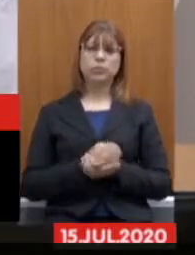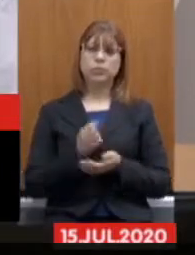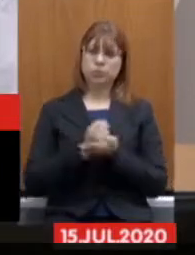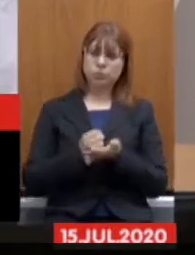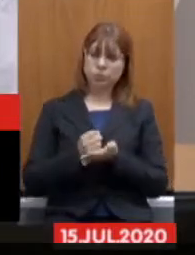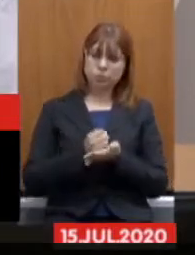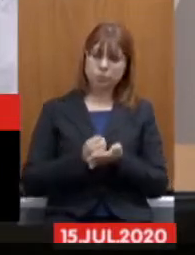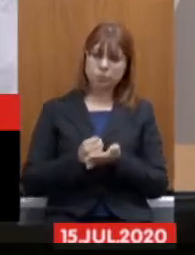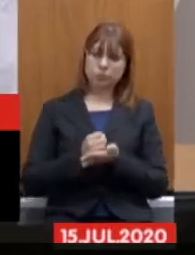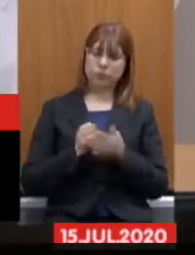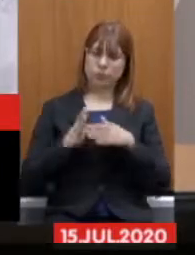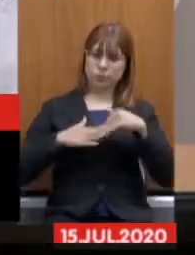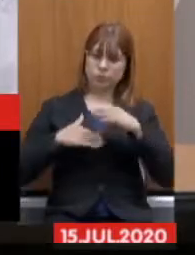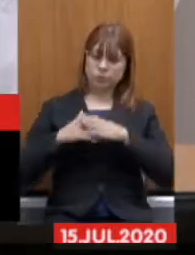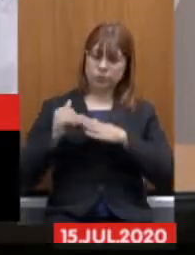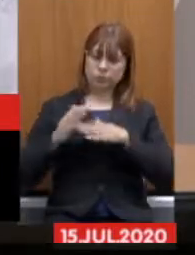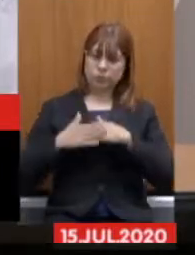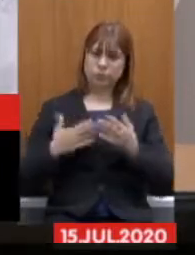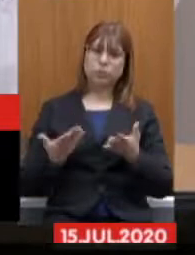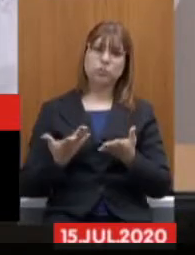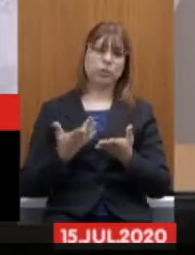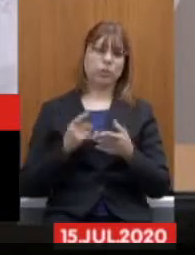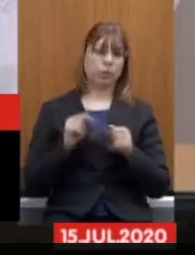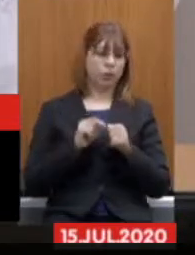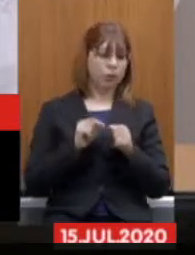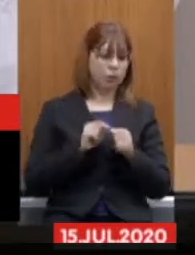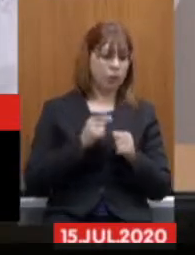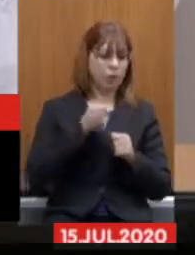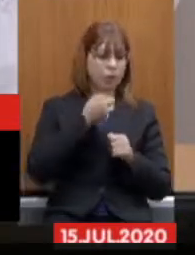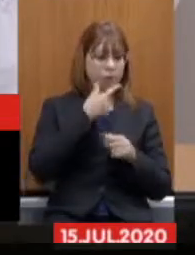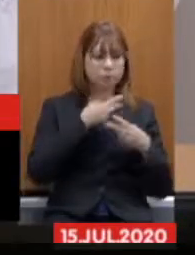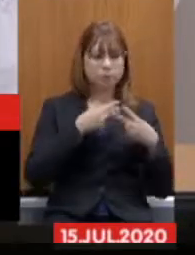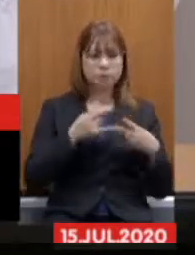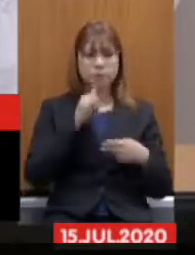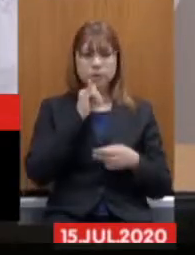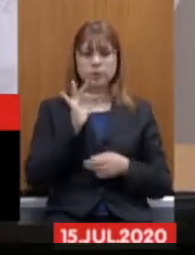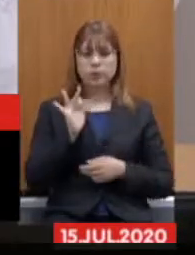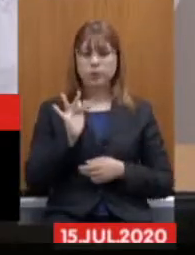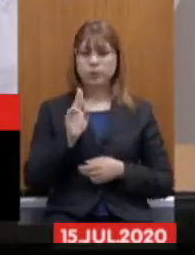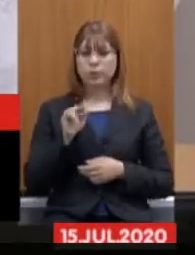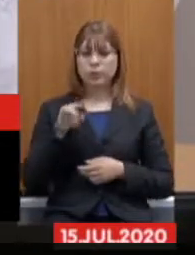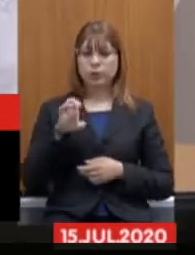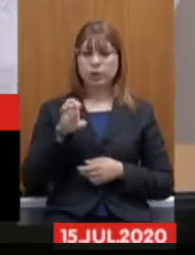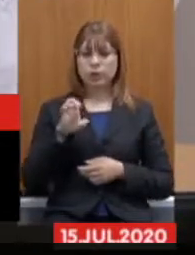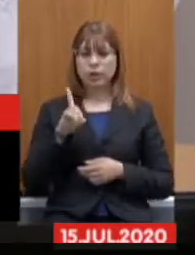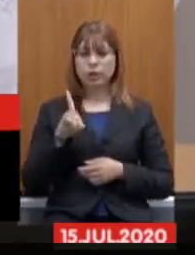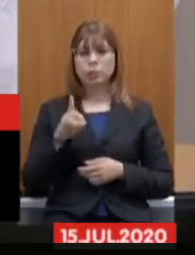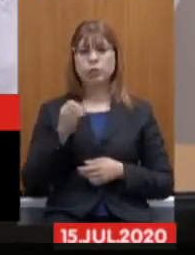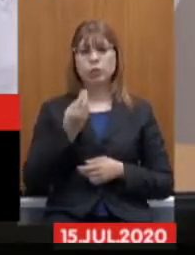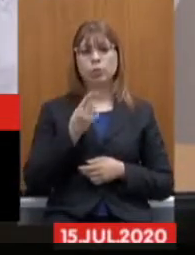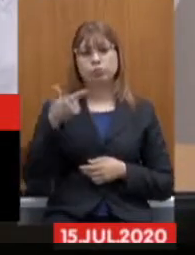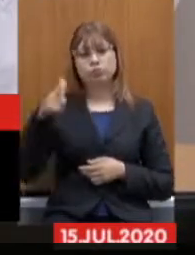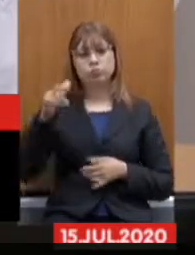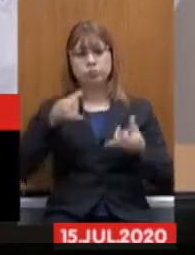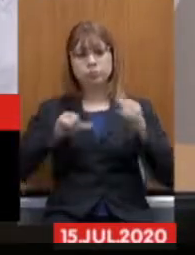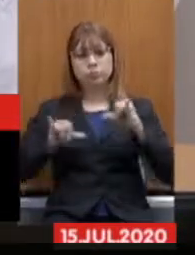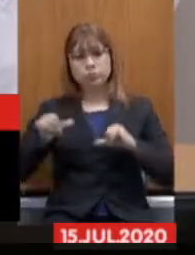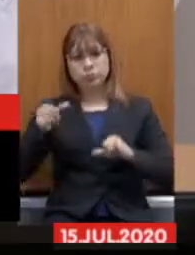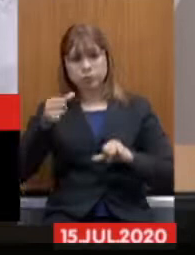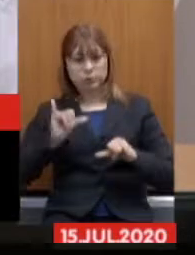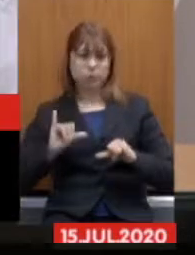presidente então vai desde a produção de medicamentos por exemplo na funed ou laboratórios indústria